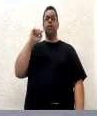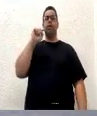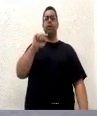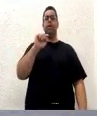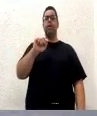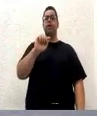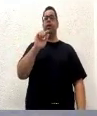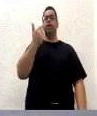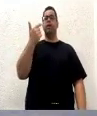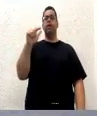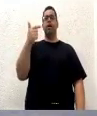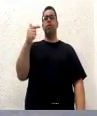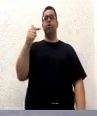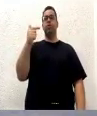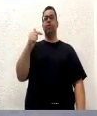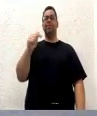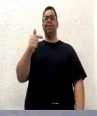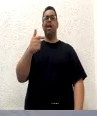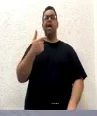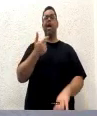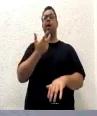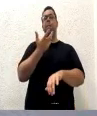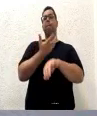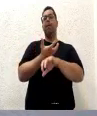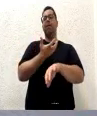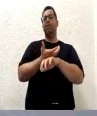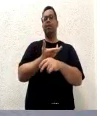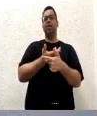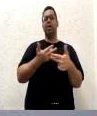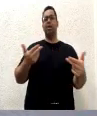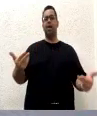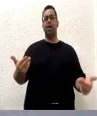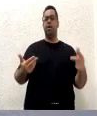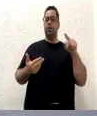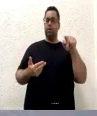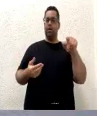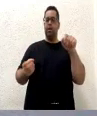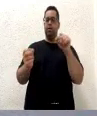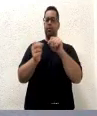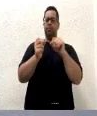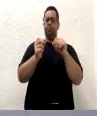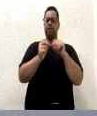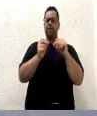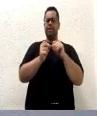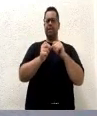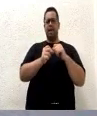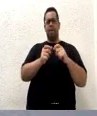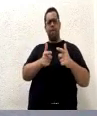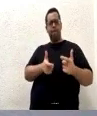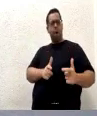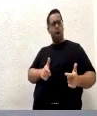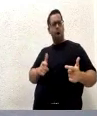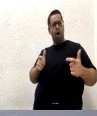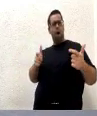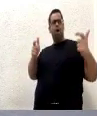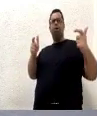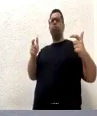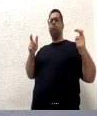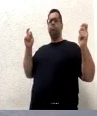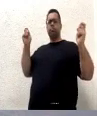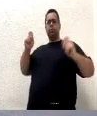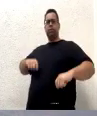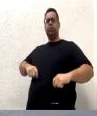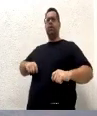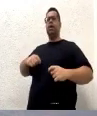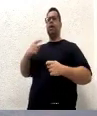insumos o suficiente para ter uma produção em larga escala que poderia estar imunizando as pessoas até